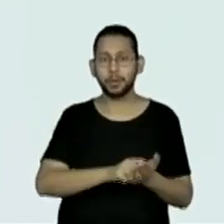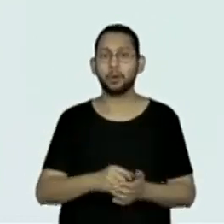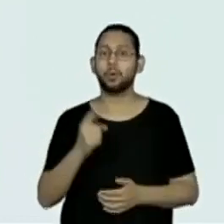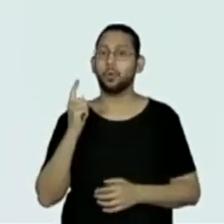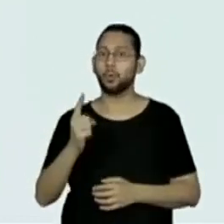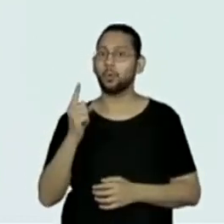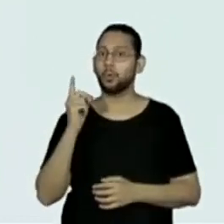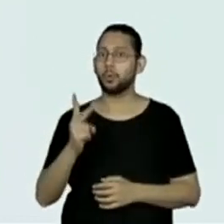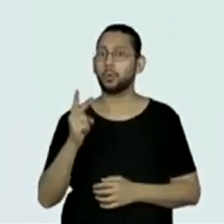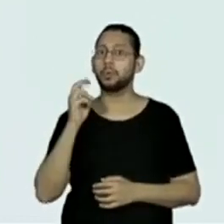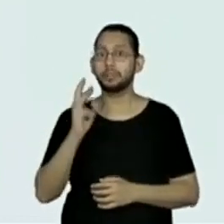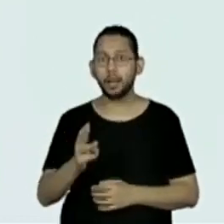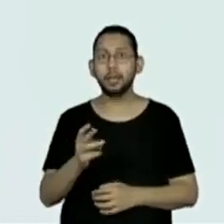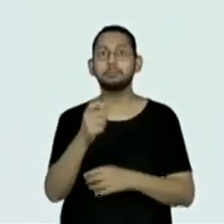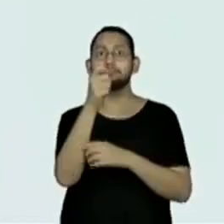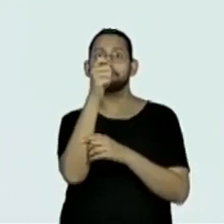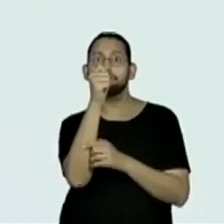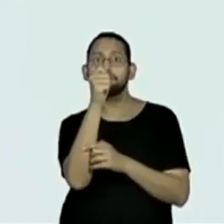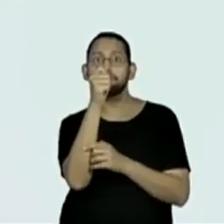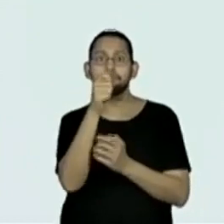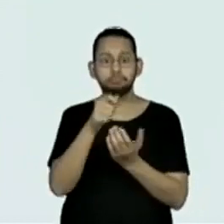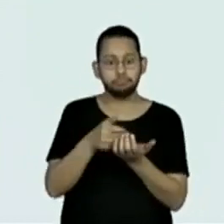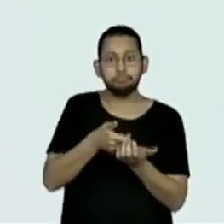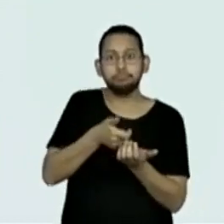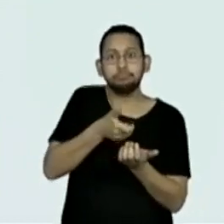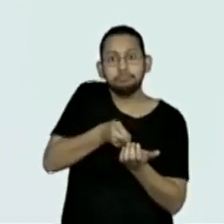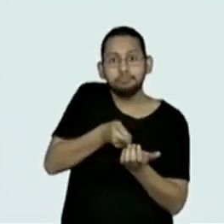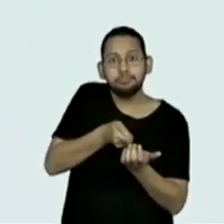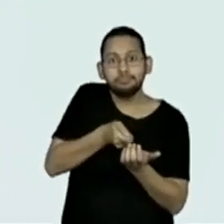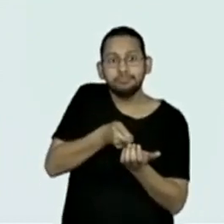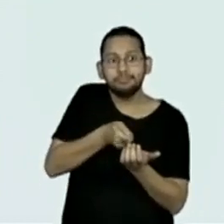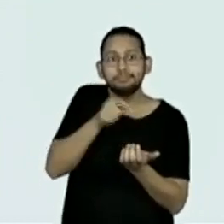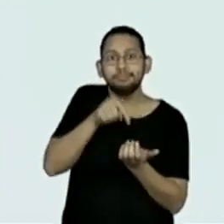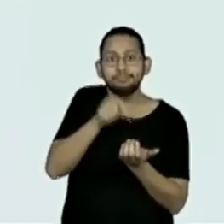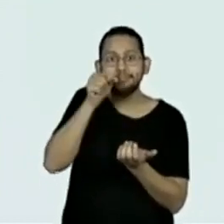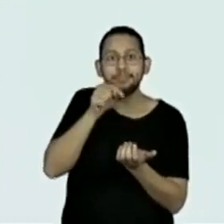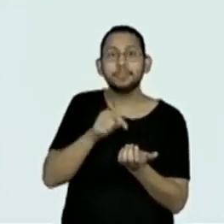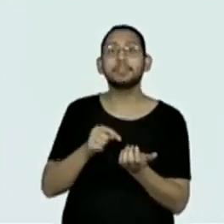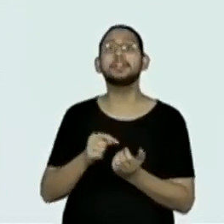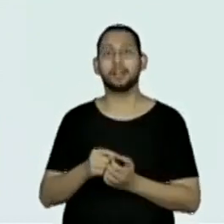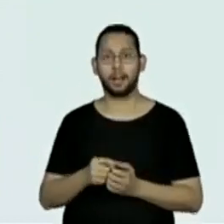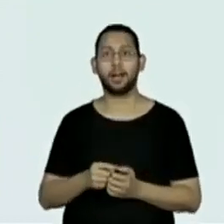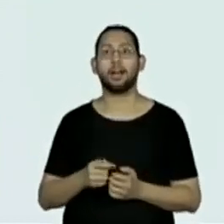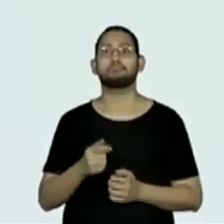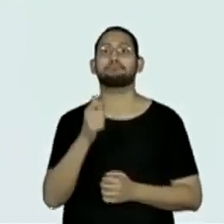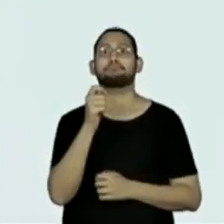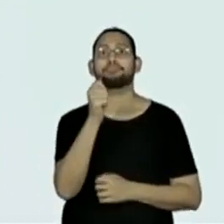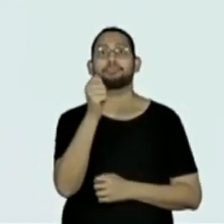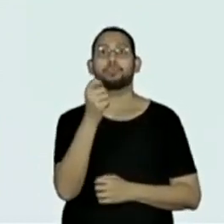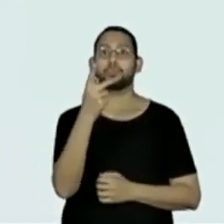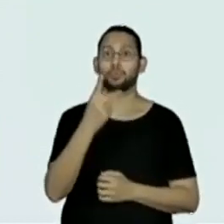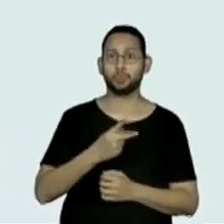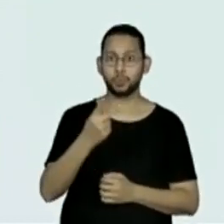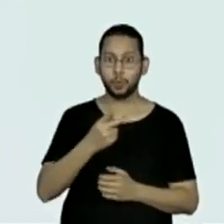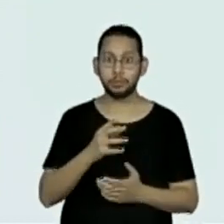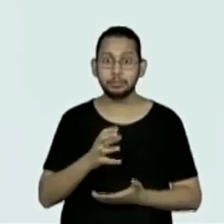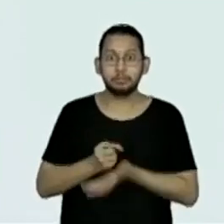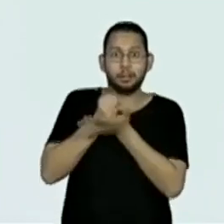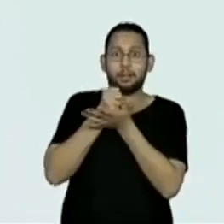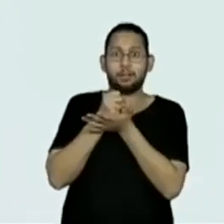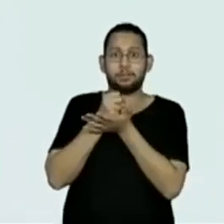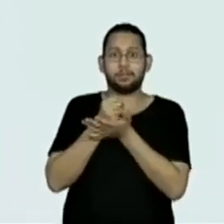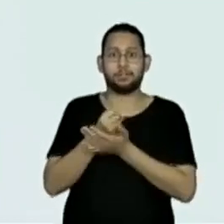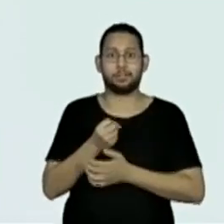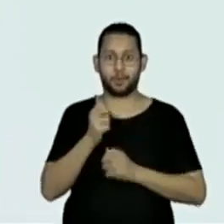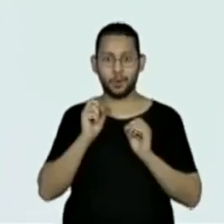2, 3, tirou o print, muito bem. 1, 2, 3, tirou a foto. Fiquem tranquilos que essa